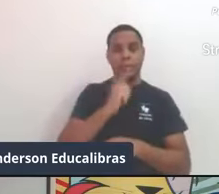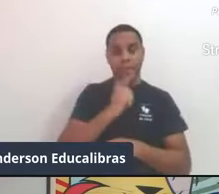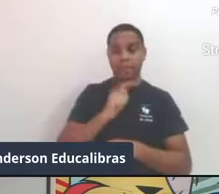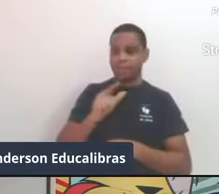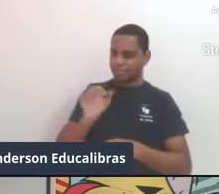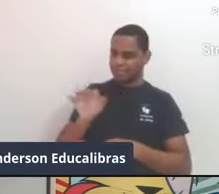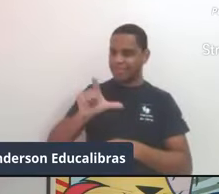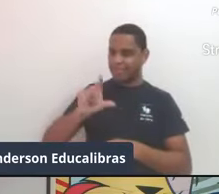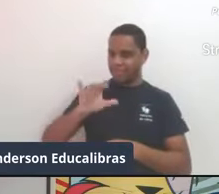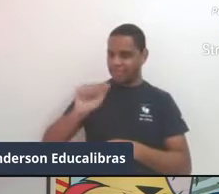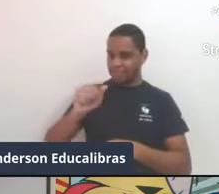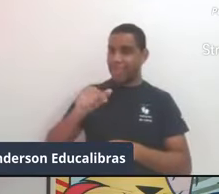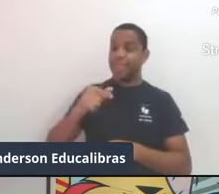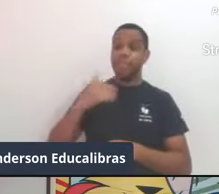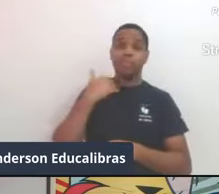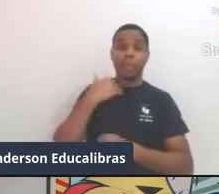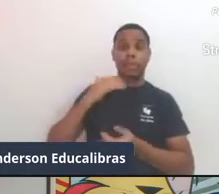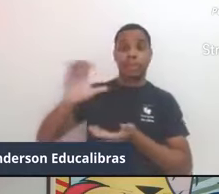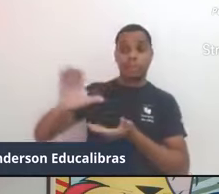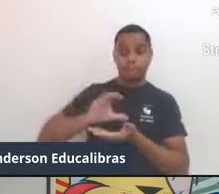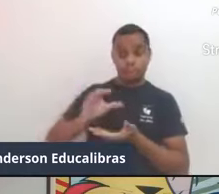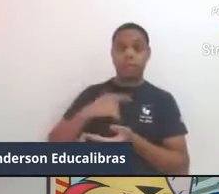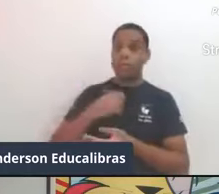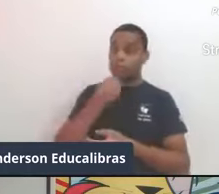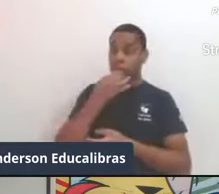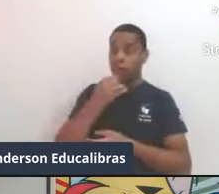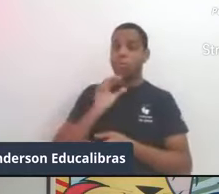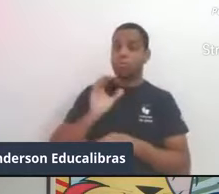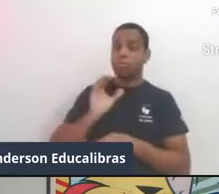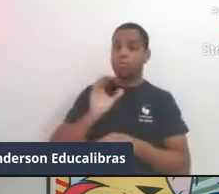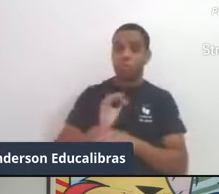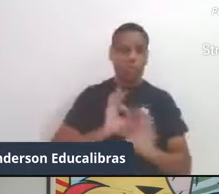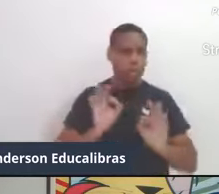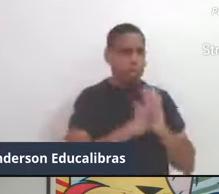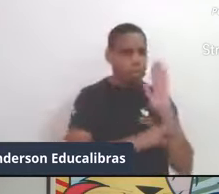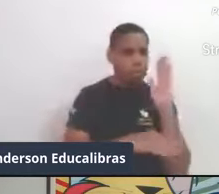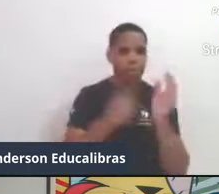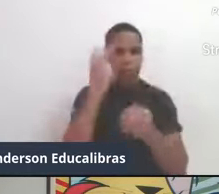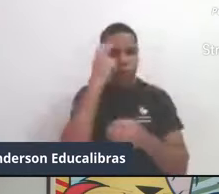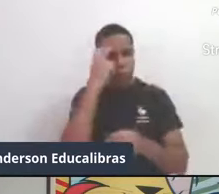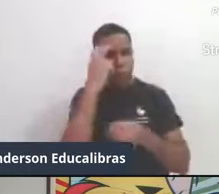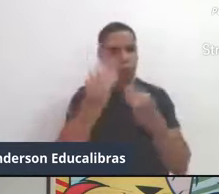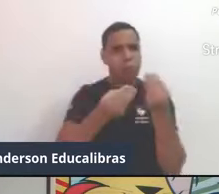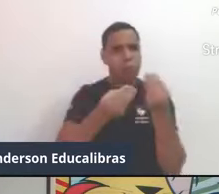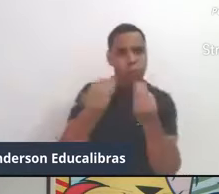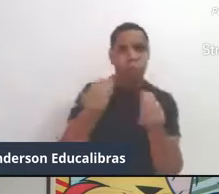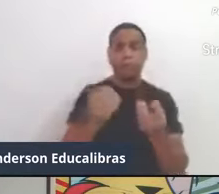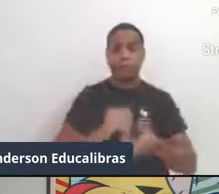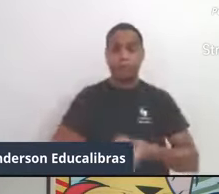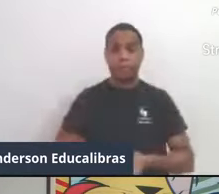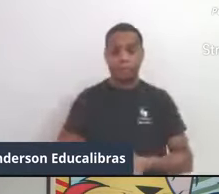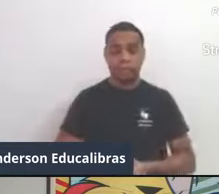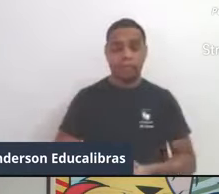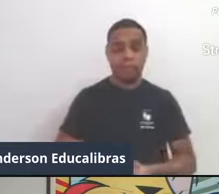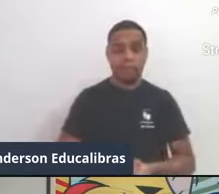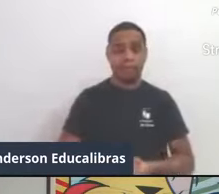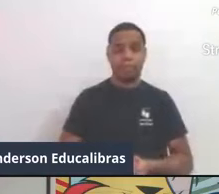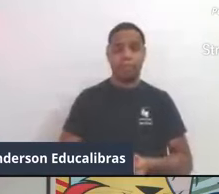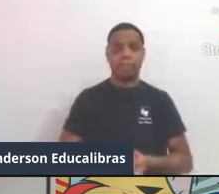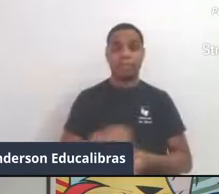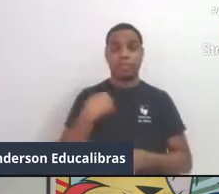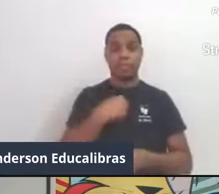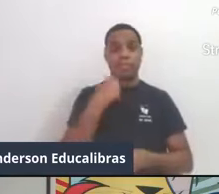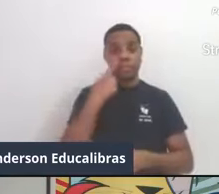com investimentos bastante módicos, né, lógico. É verdade. Tem dinheiro envolvido, mas a gente